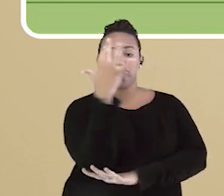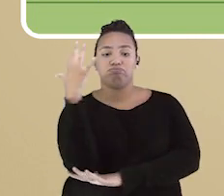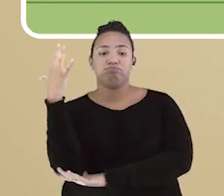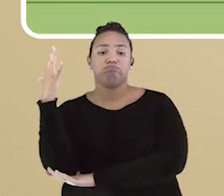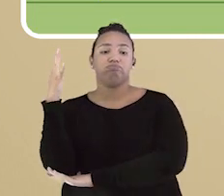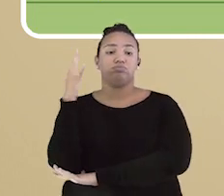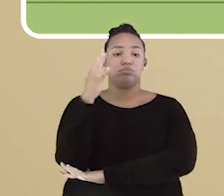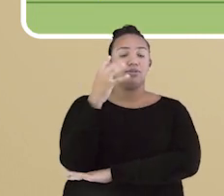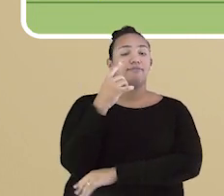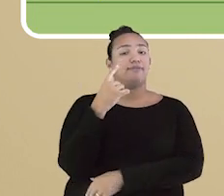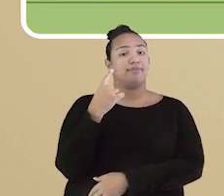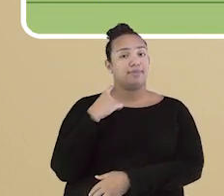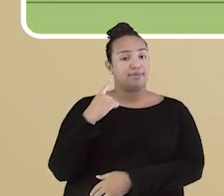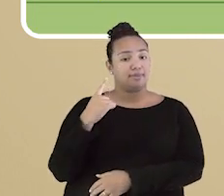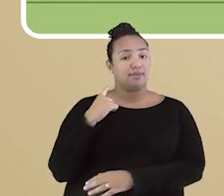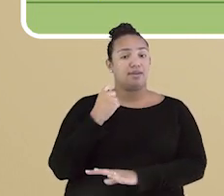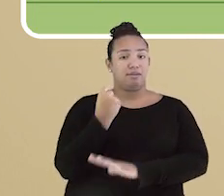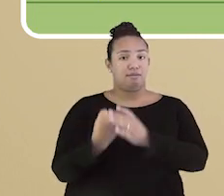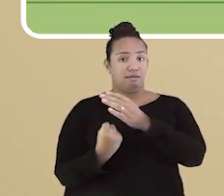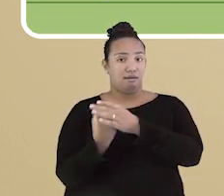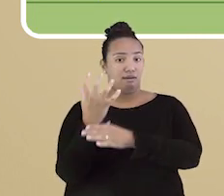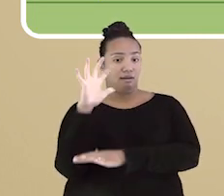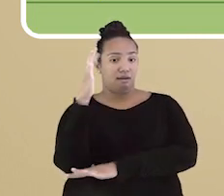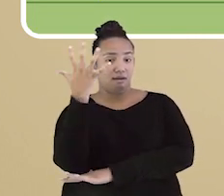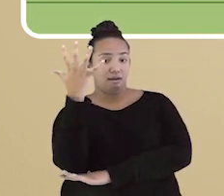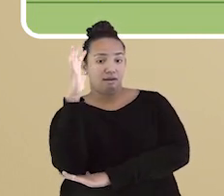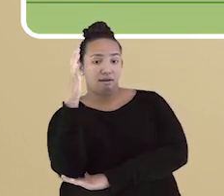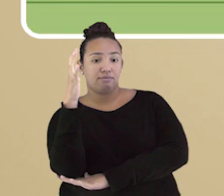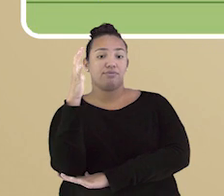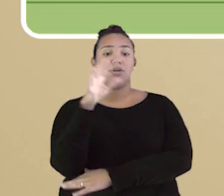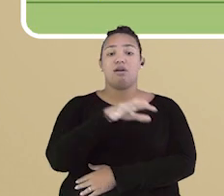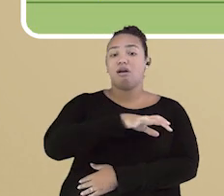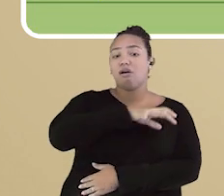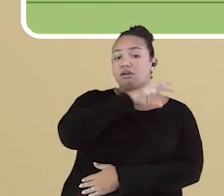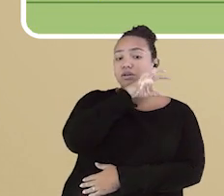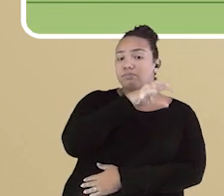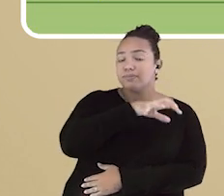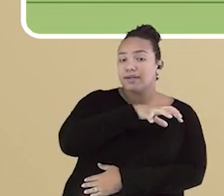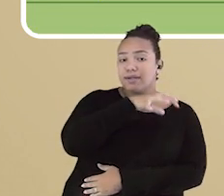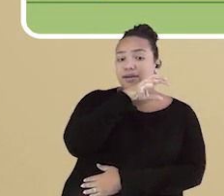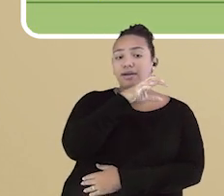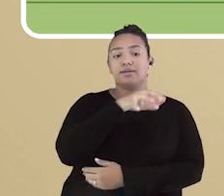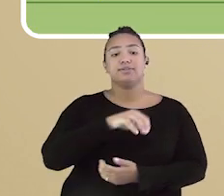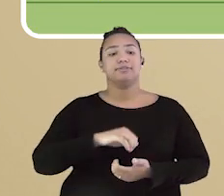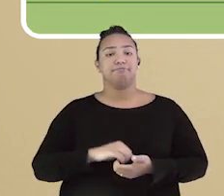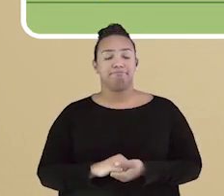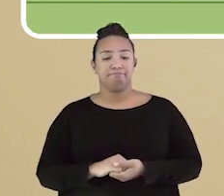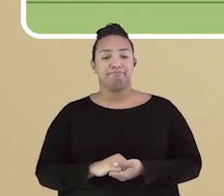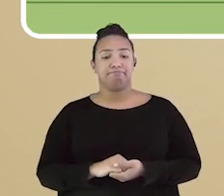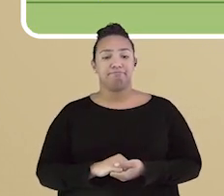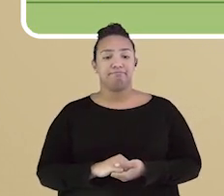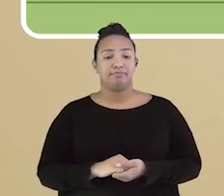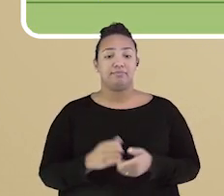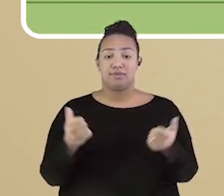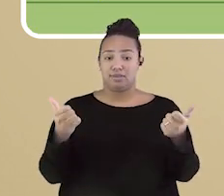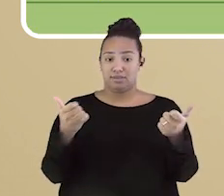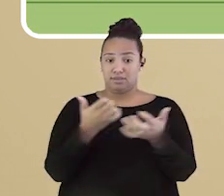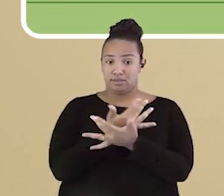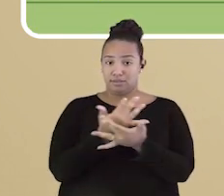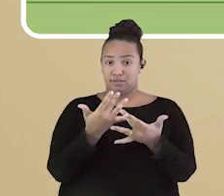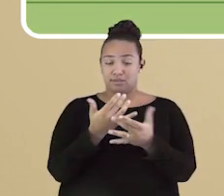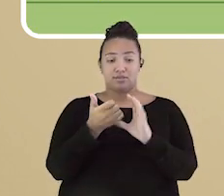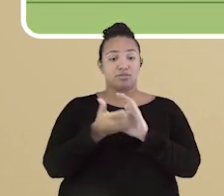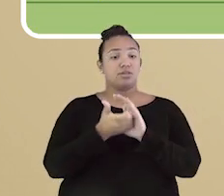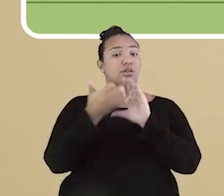mais árvores, mais animais e plantas de diversos tipos. A cidade se caracteriza por ser